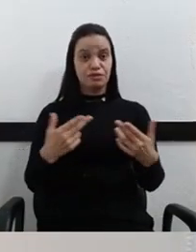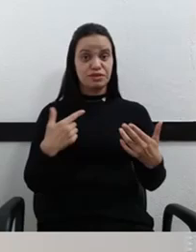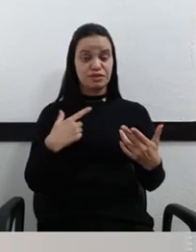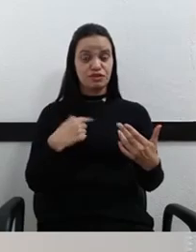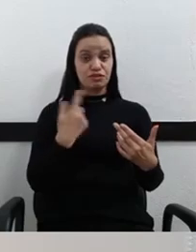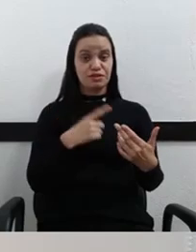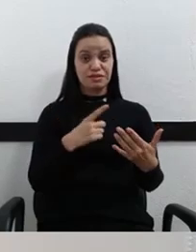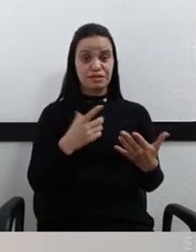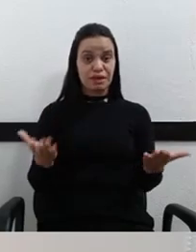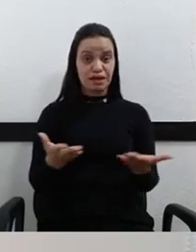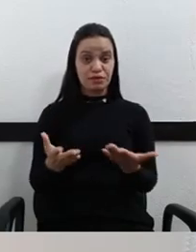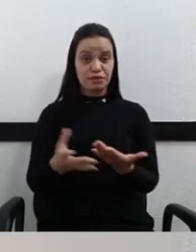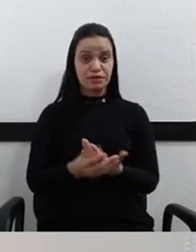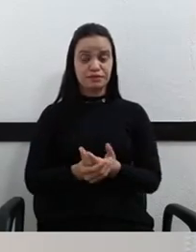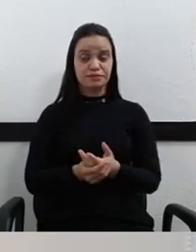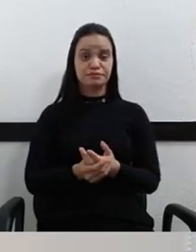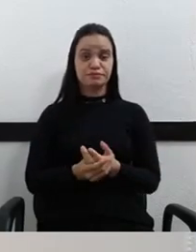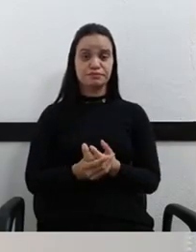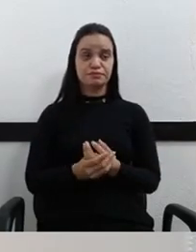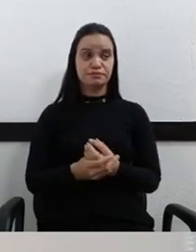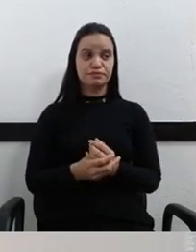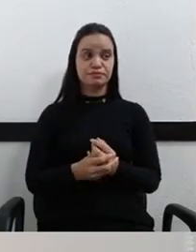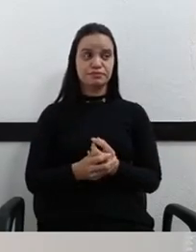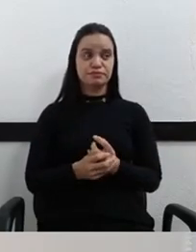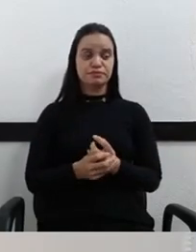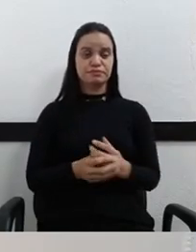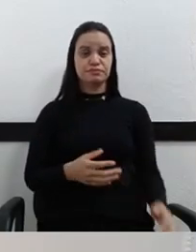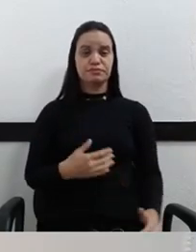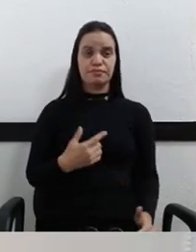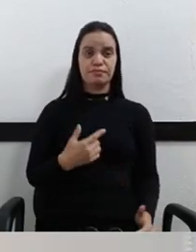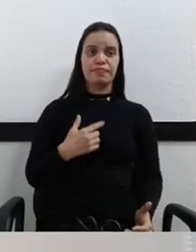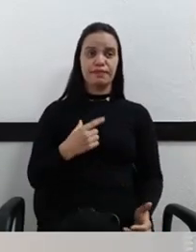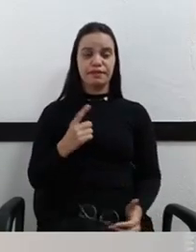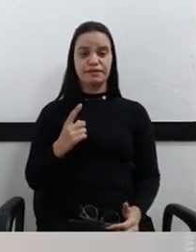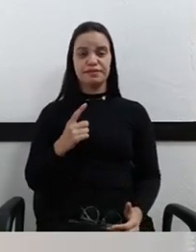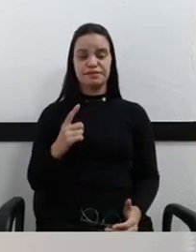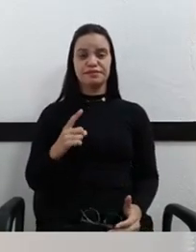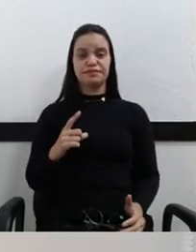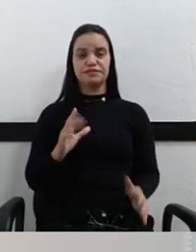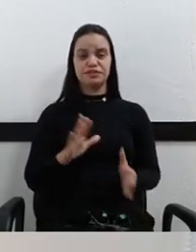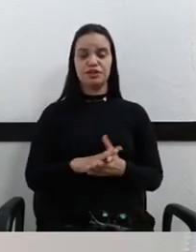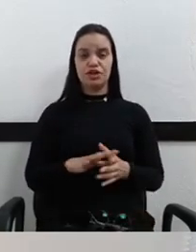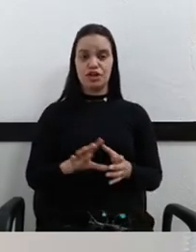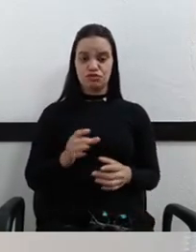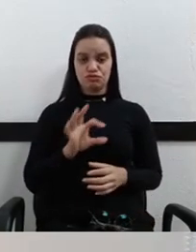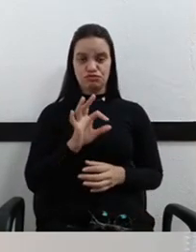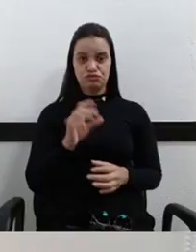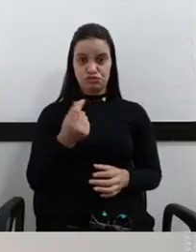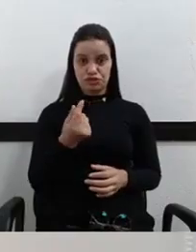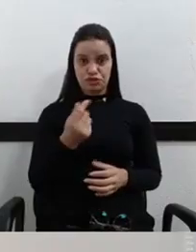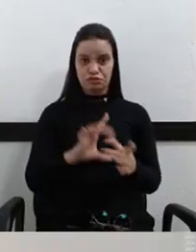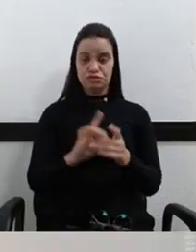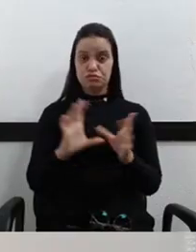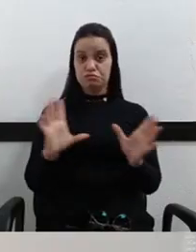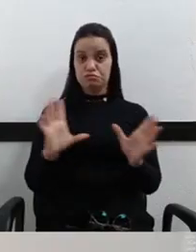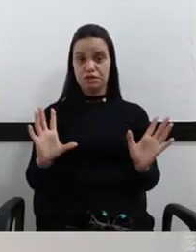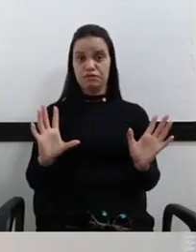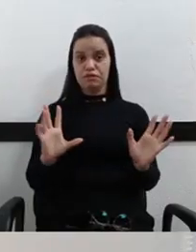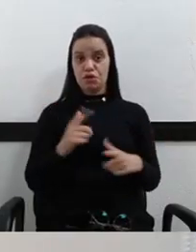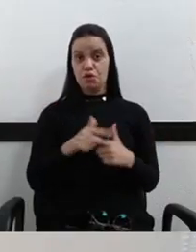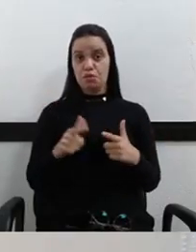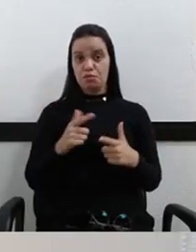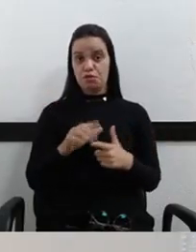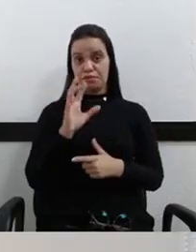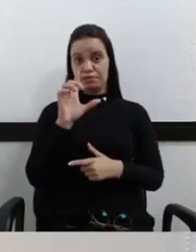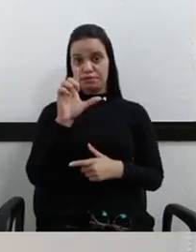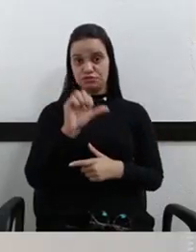A verdade até me permita essa fala, né? Eu falei com você, se tiver dinheiro sobrando, essa discussão diminui muito, né? Porque se nós temos